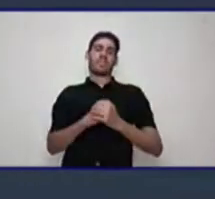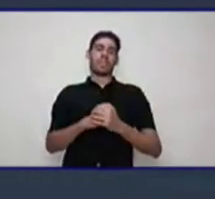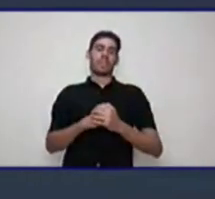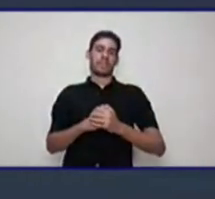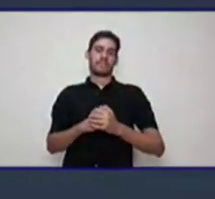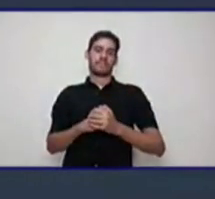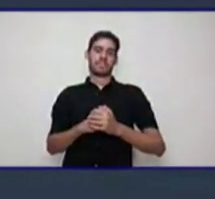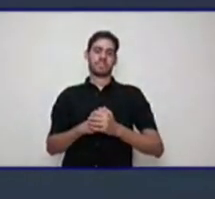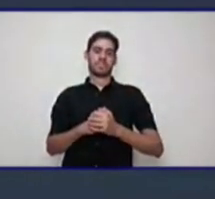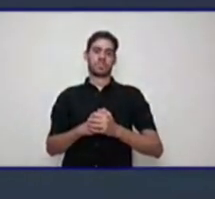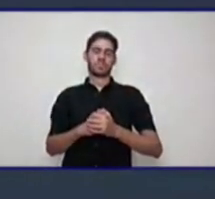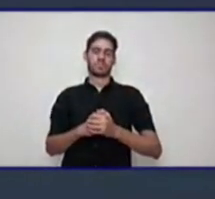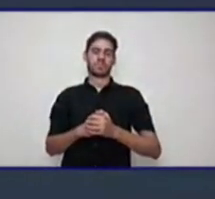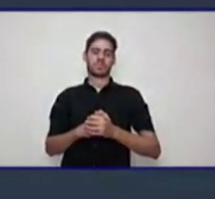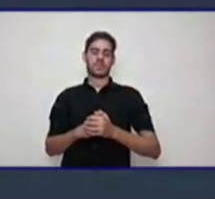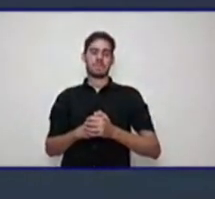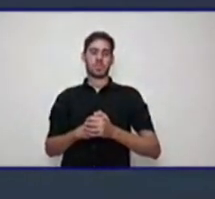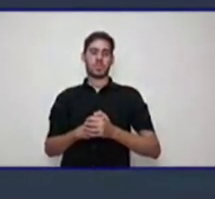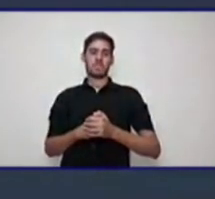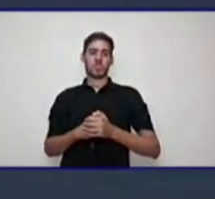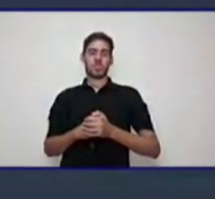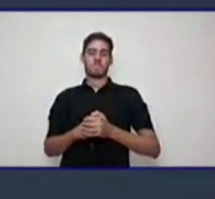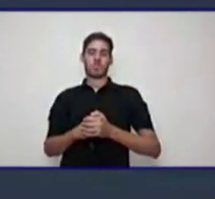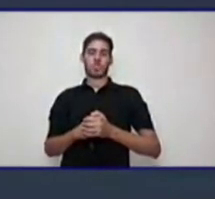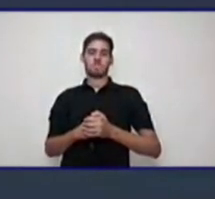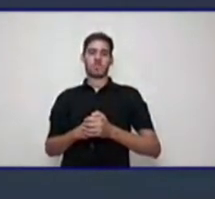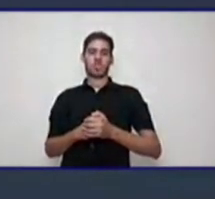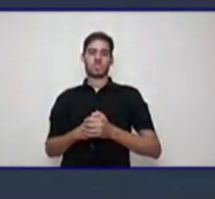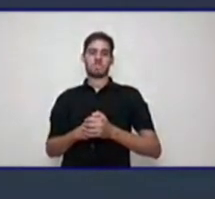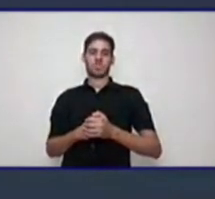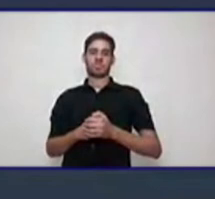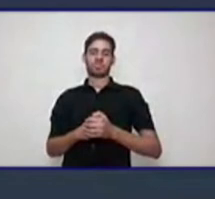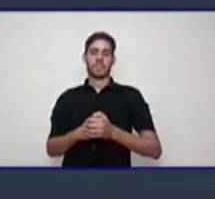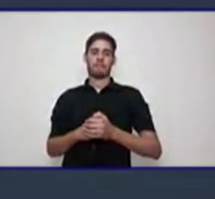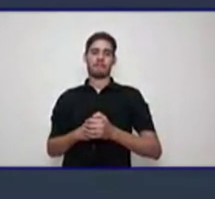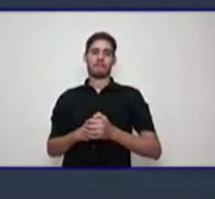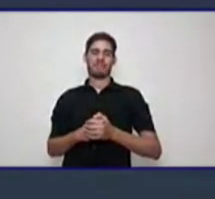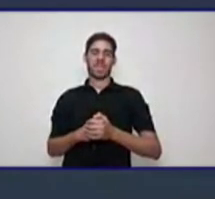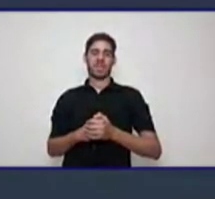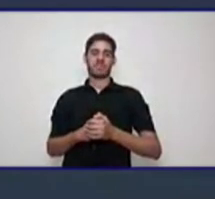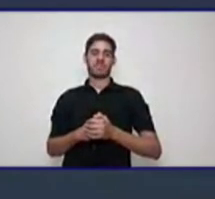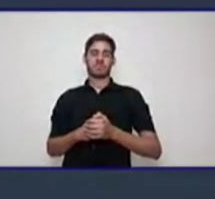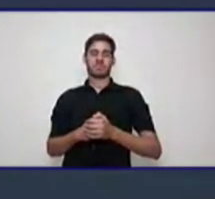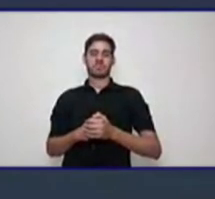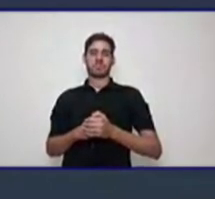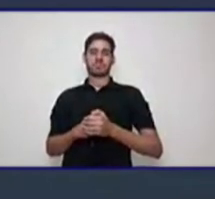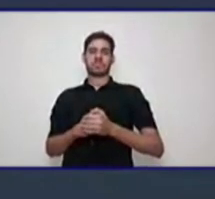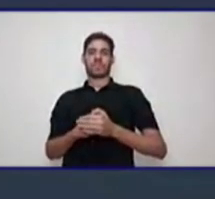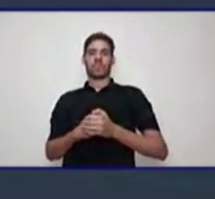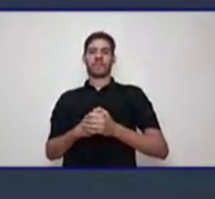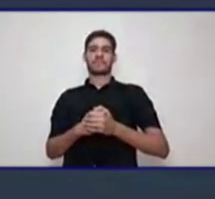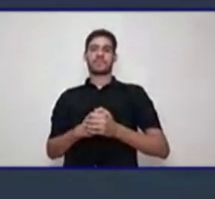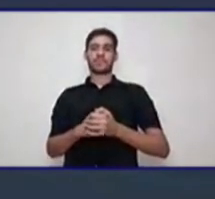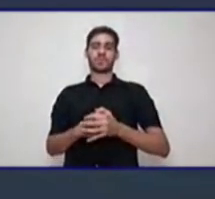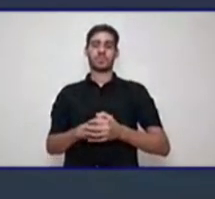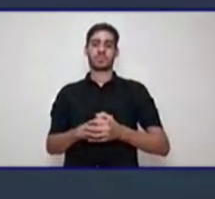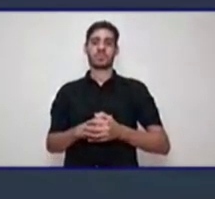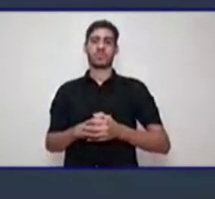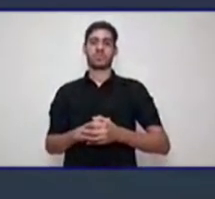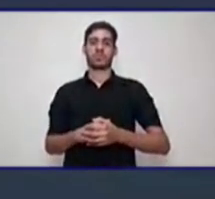discriminação, à hostilidade, ao crime e à violência. Senhor presidente, não sem antes cumprimentar Vossa